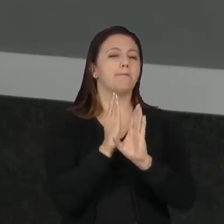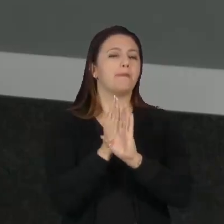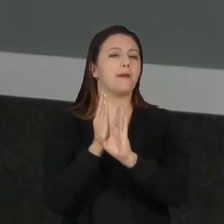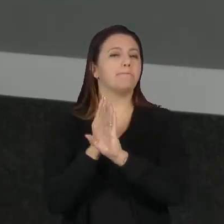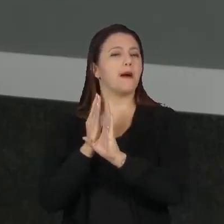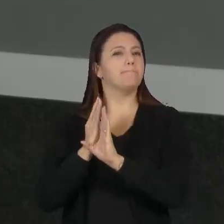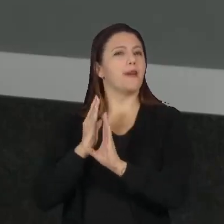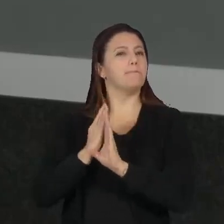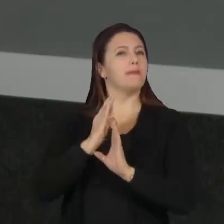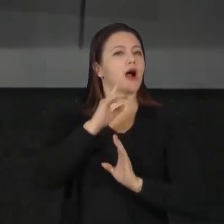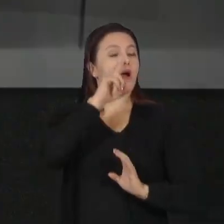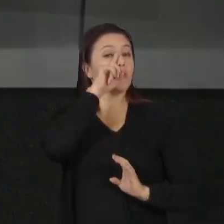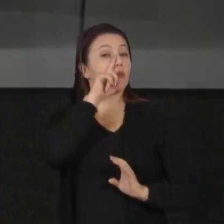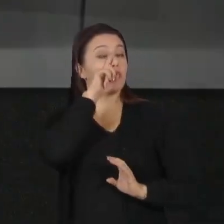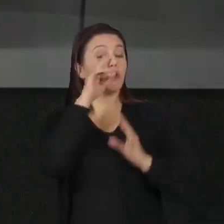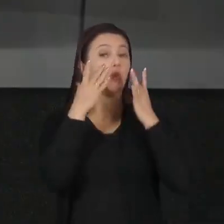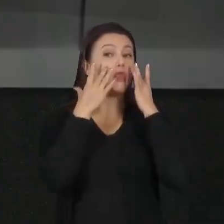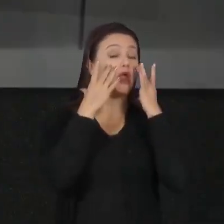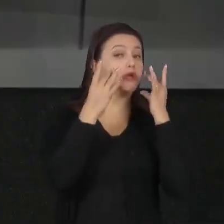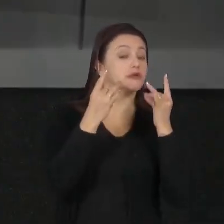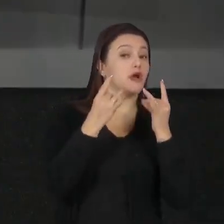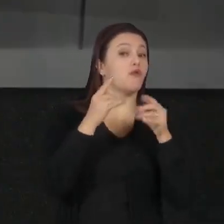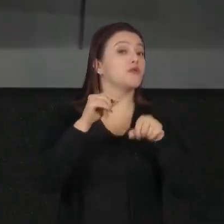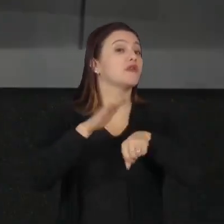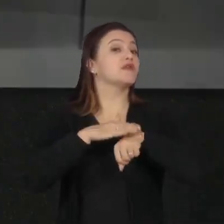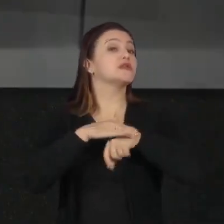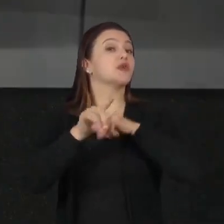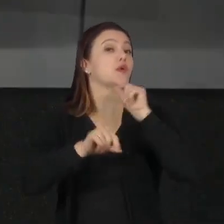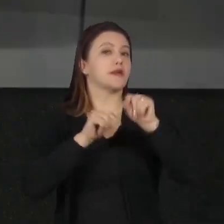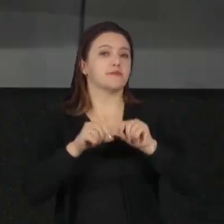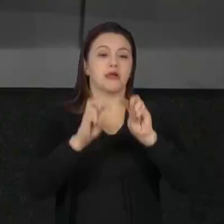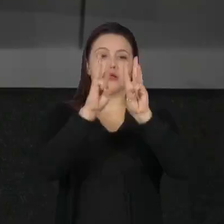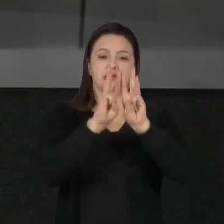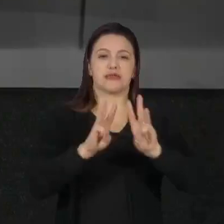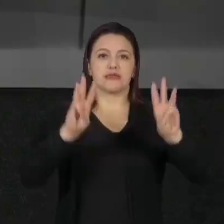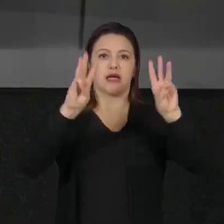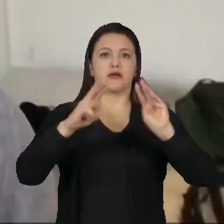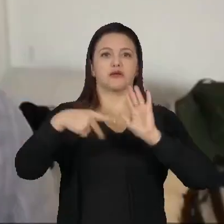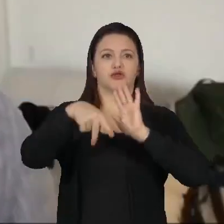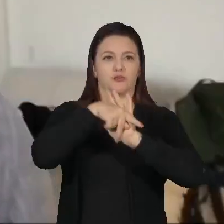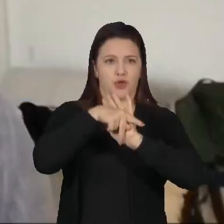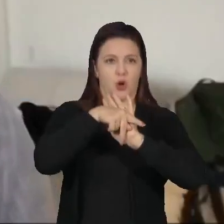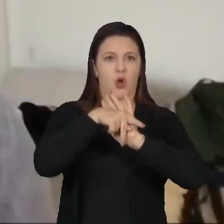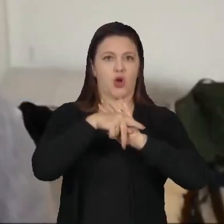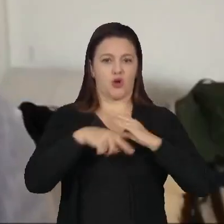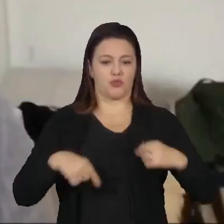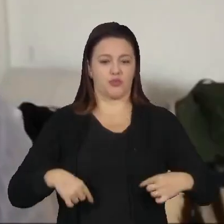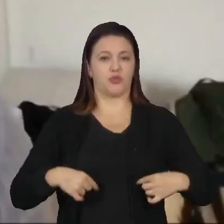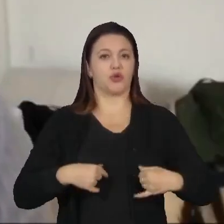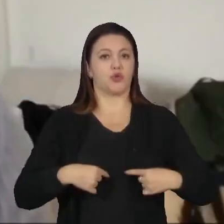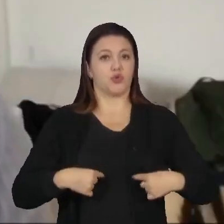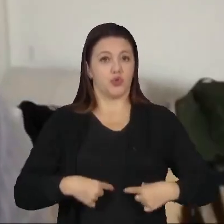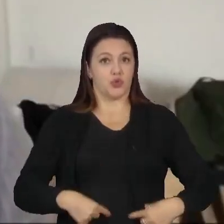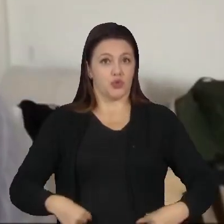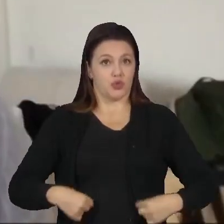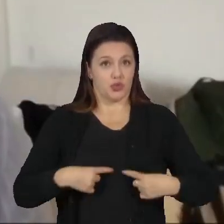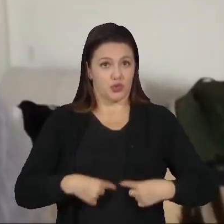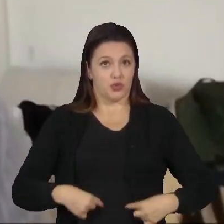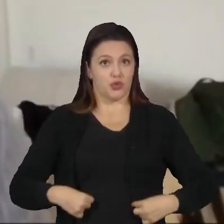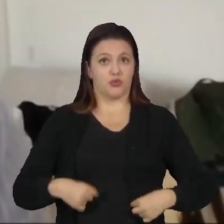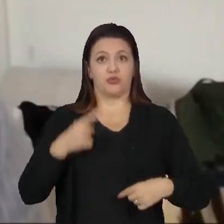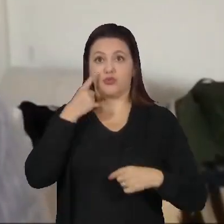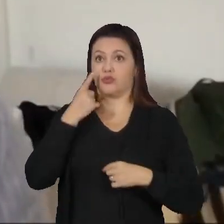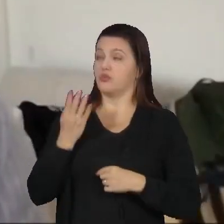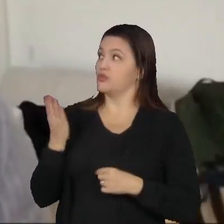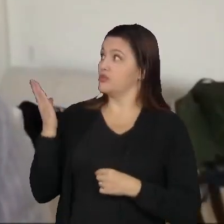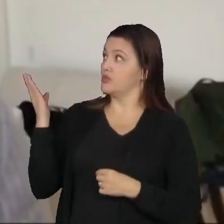que essa pessoa deve fazer? No site da Sociedade Brasileira de Urologia, da SBU, tem informações sobre essa doença.